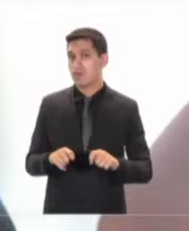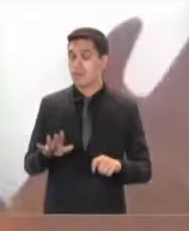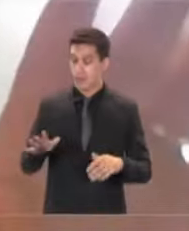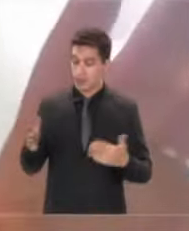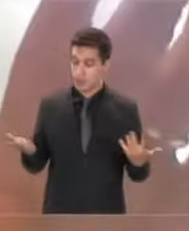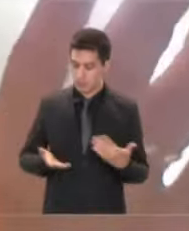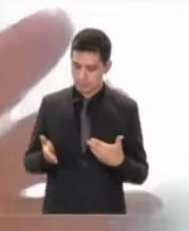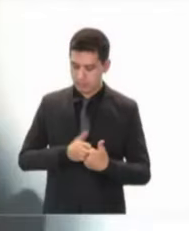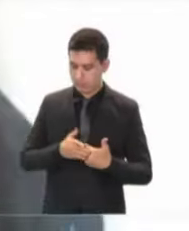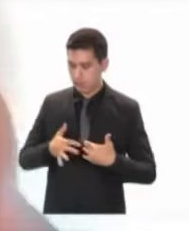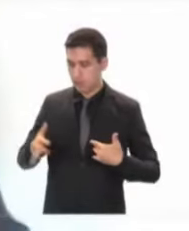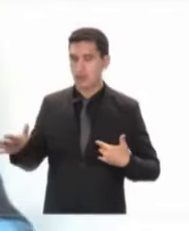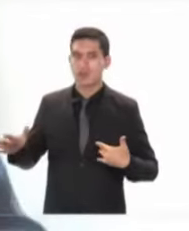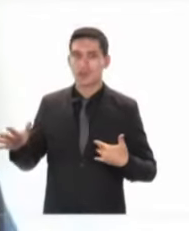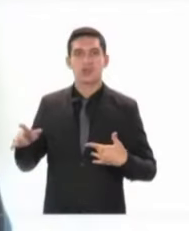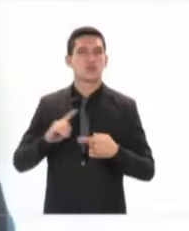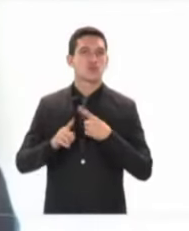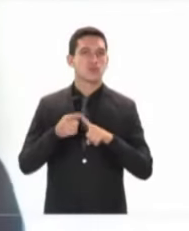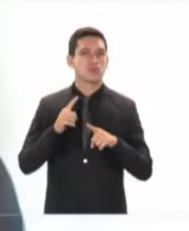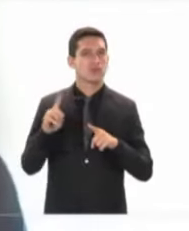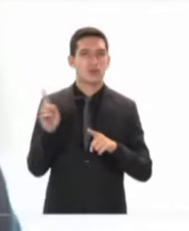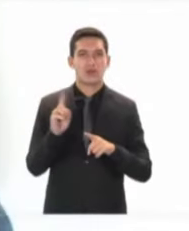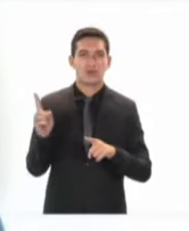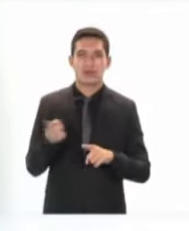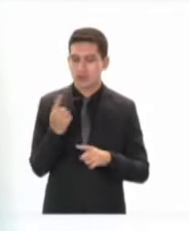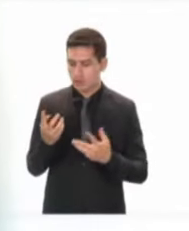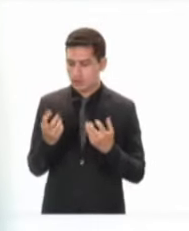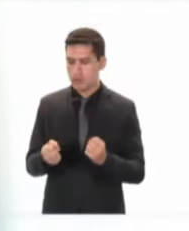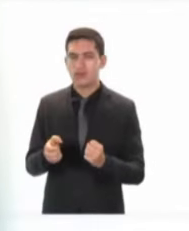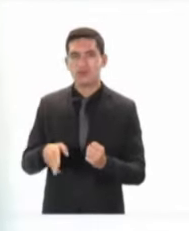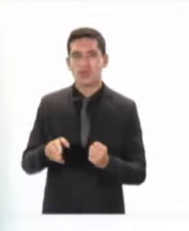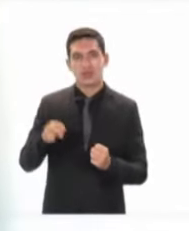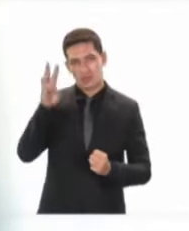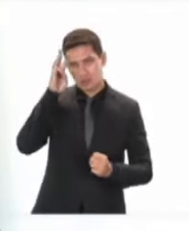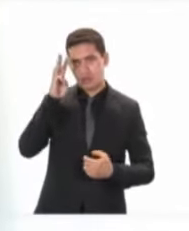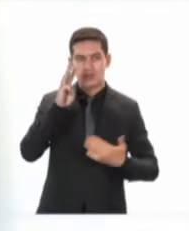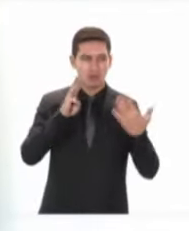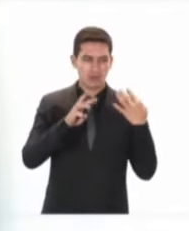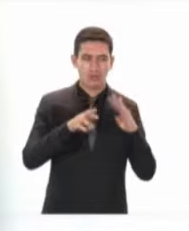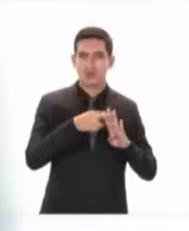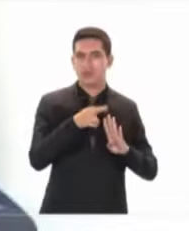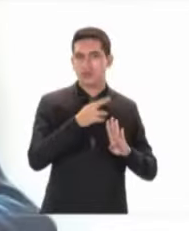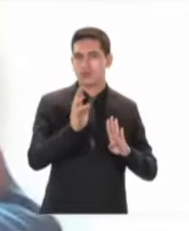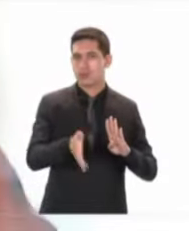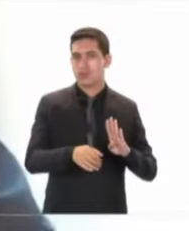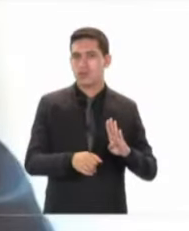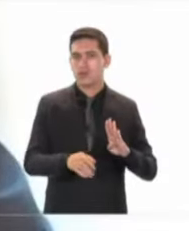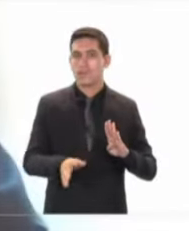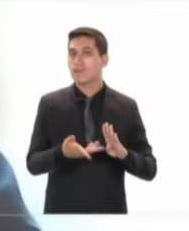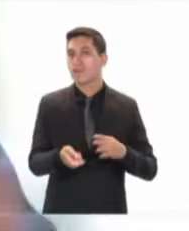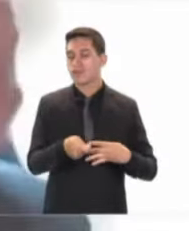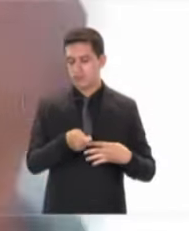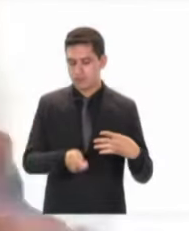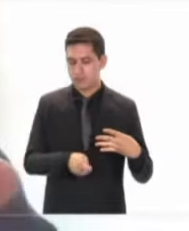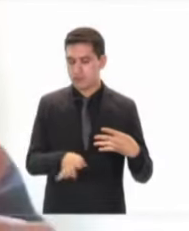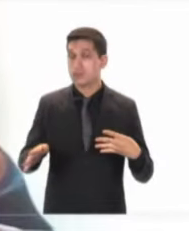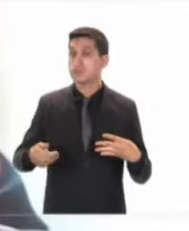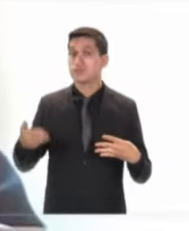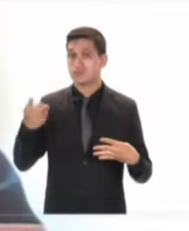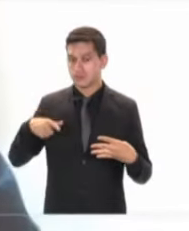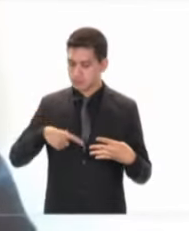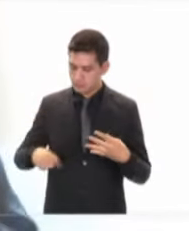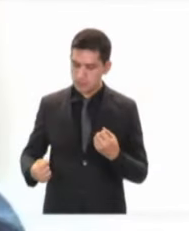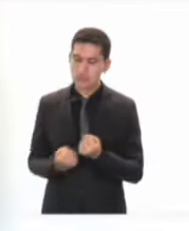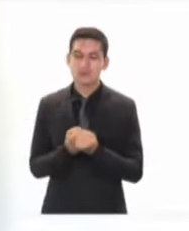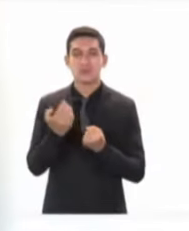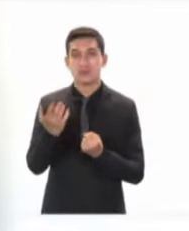trata mais de tema discutido. Aprovamos terça-feira uma resolução. Portanto, a jurisprudência era favorável a